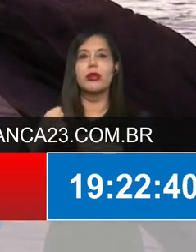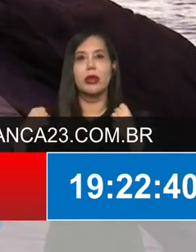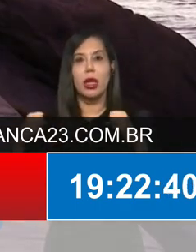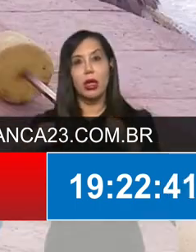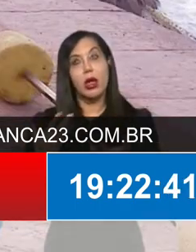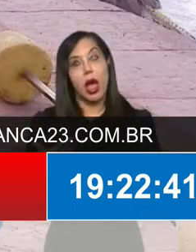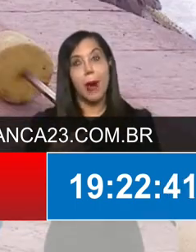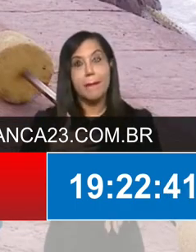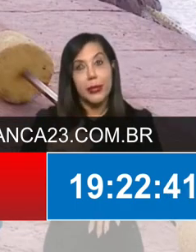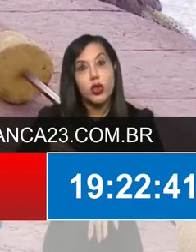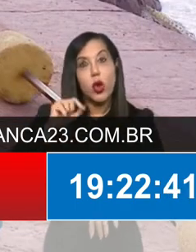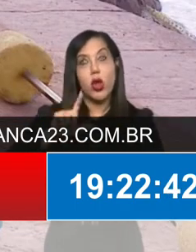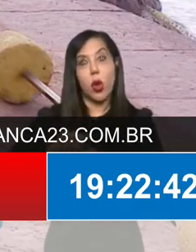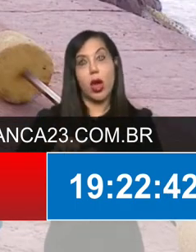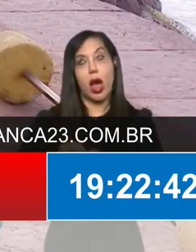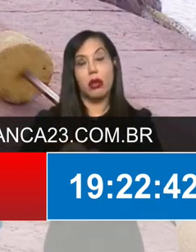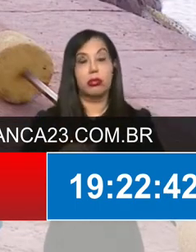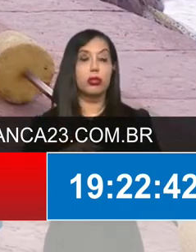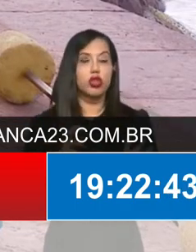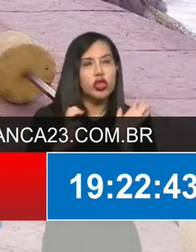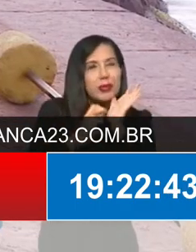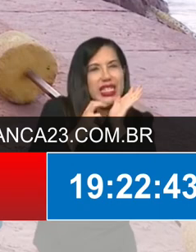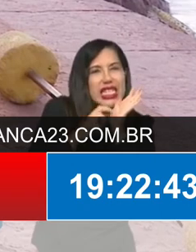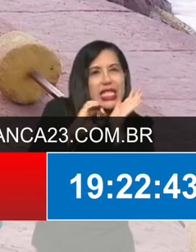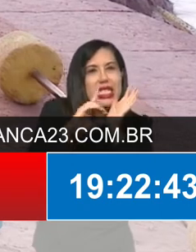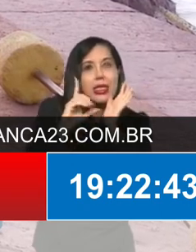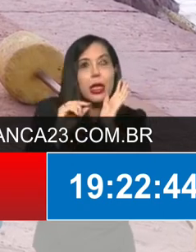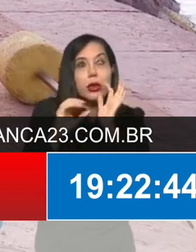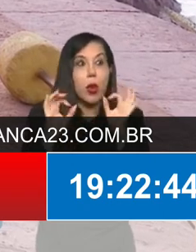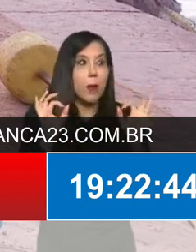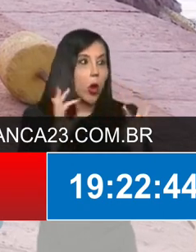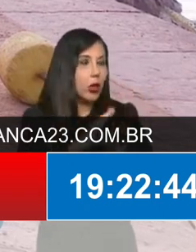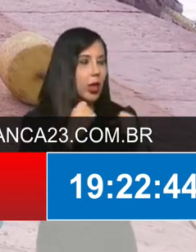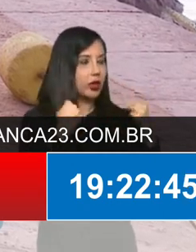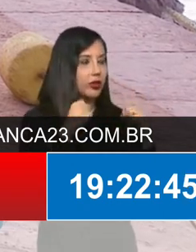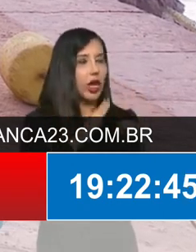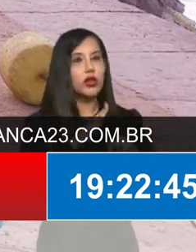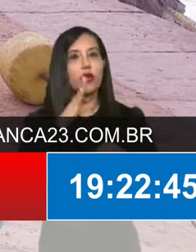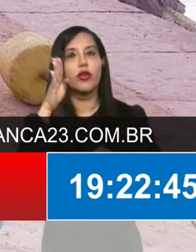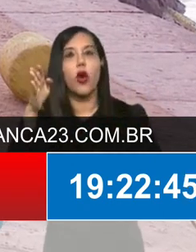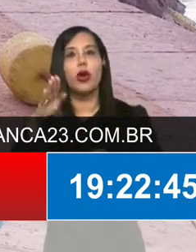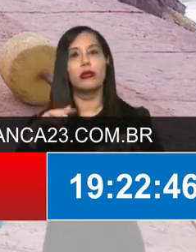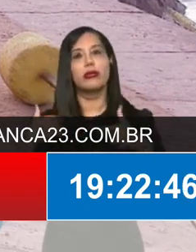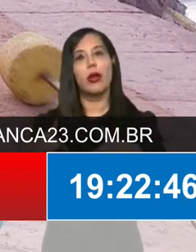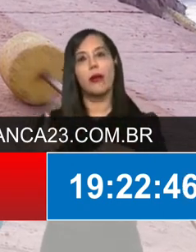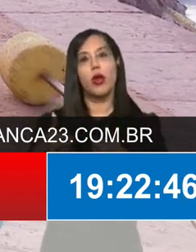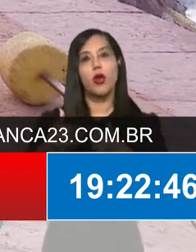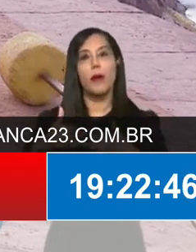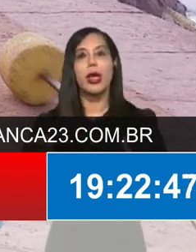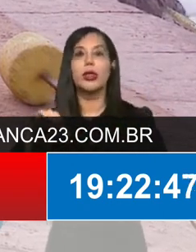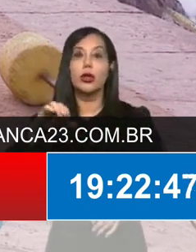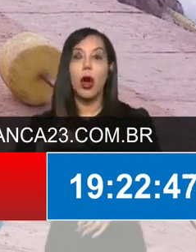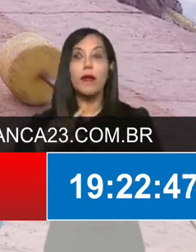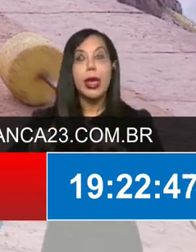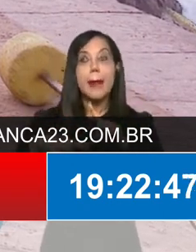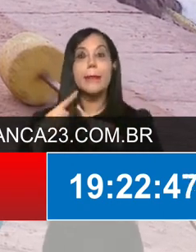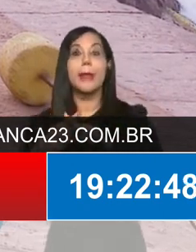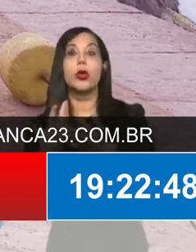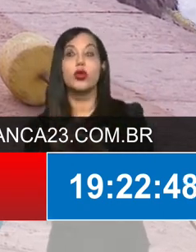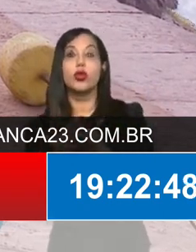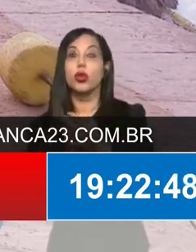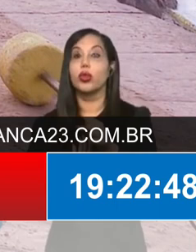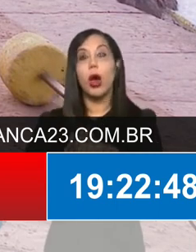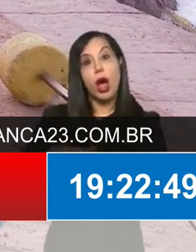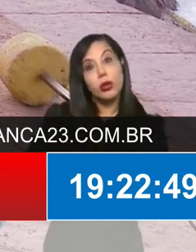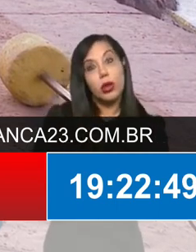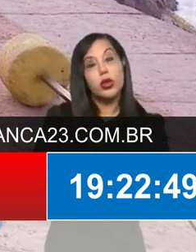entendeu? Porque eu pego às 9h no trabalho e logo após o trabalho eu vou direto para a escola também, que eu também estudo à noite, entendeu? Então esse foi o único horário que sobrou para mim